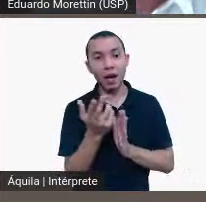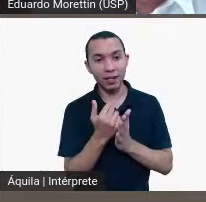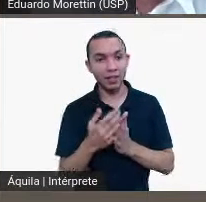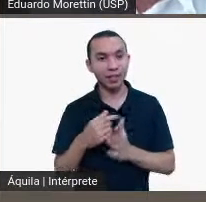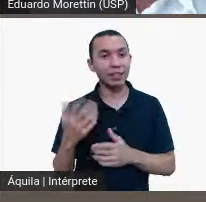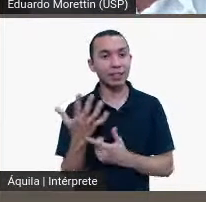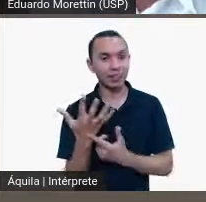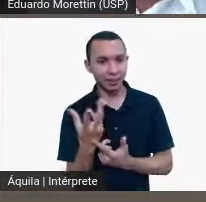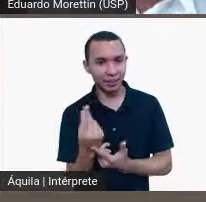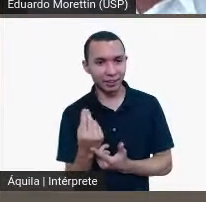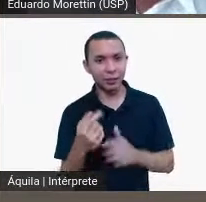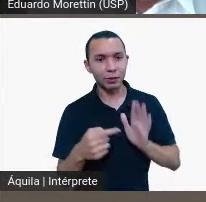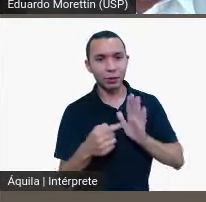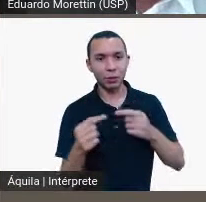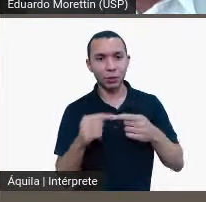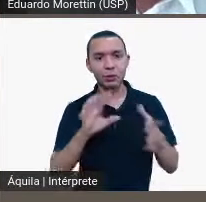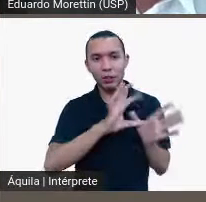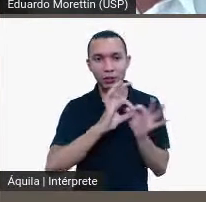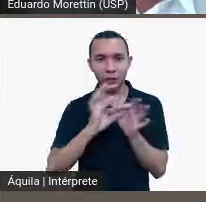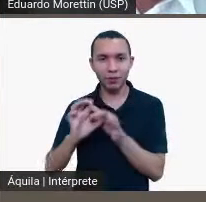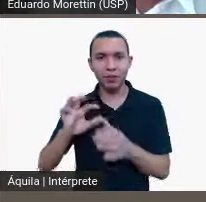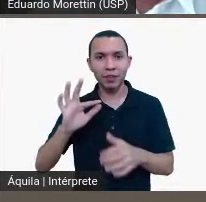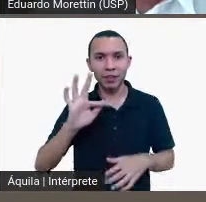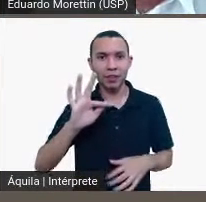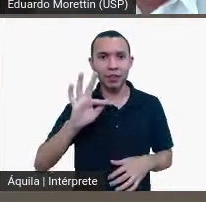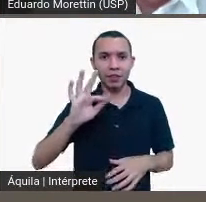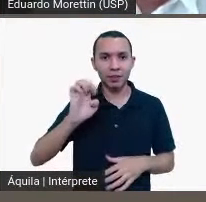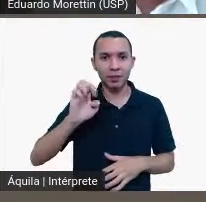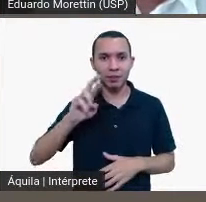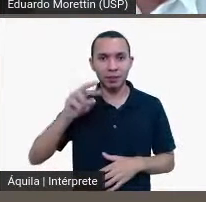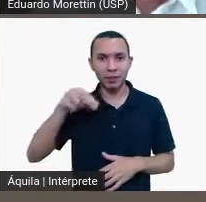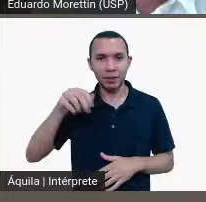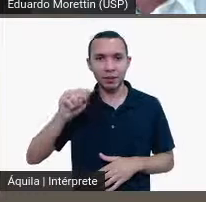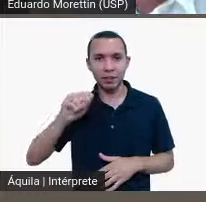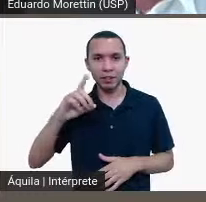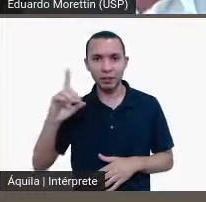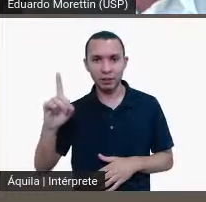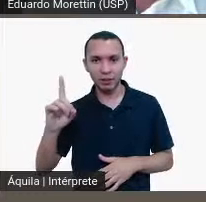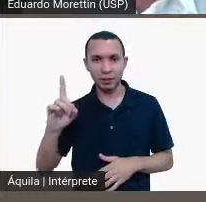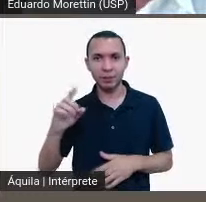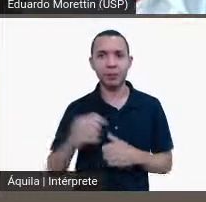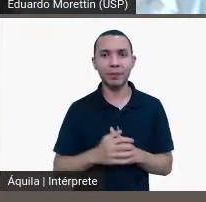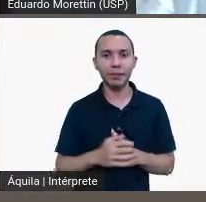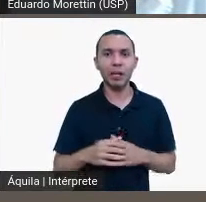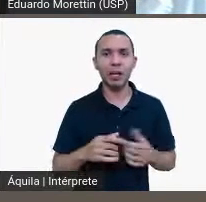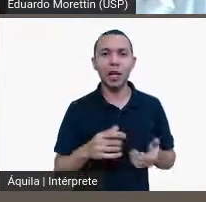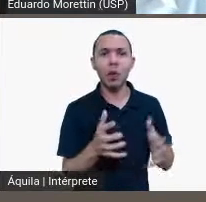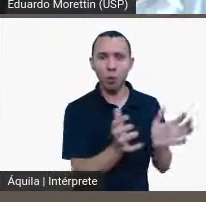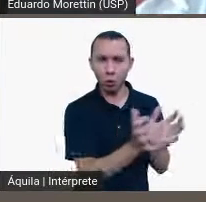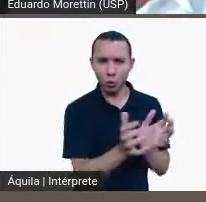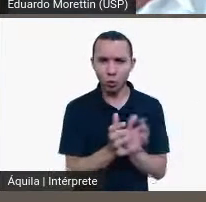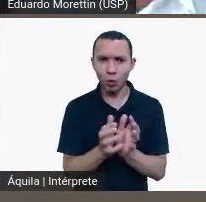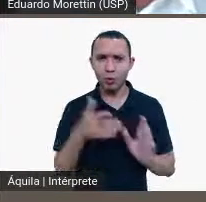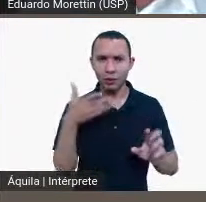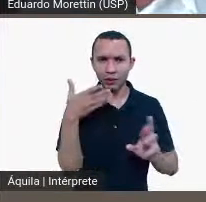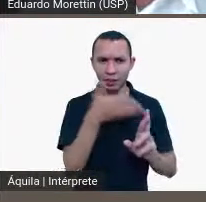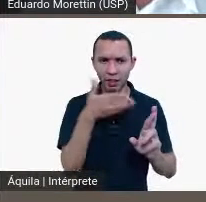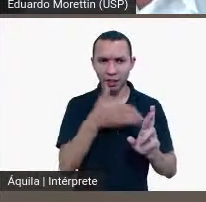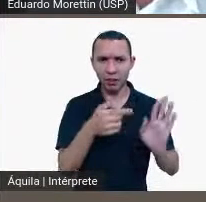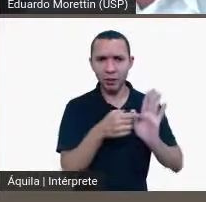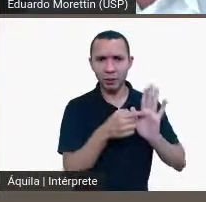contexto, que é Fernand Léger, e eu aqui já adianto que o conjunto de referências que eu vou trazer, elas